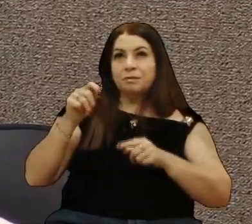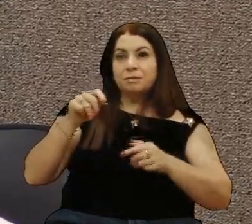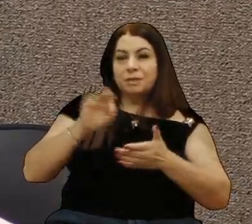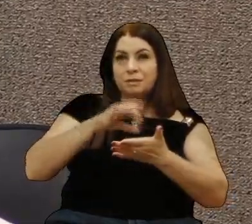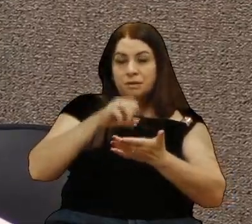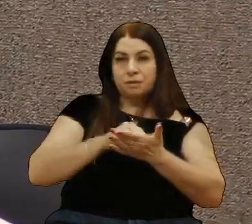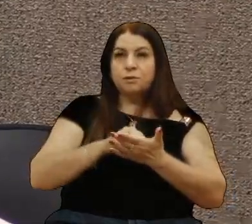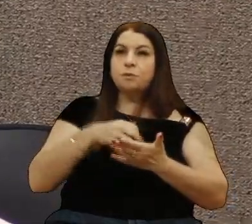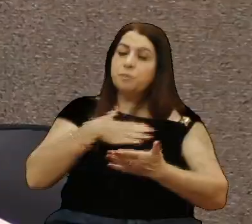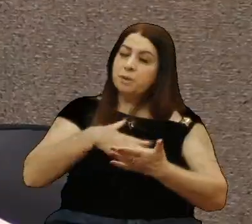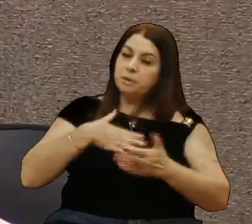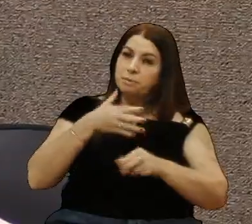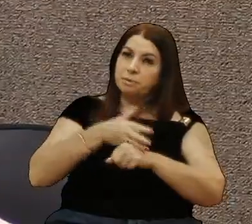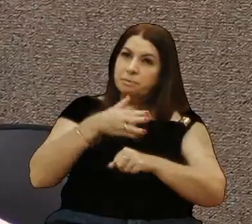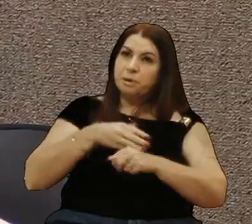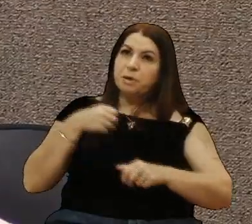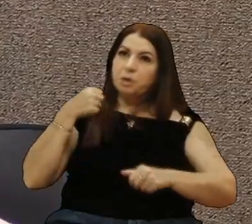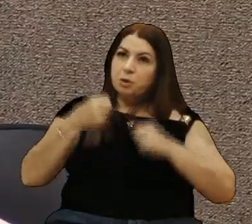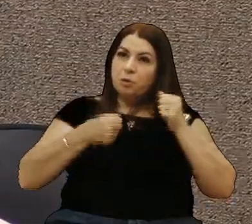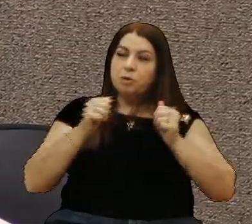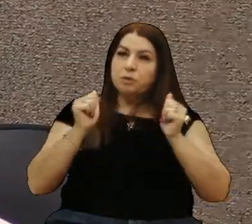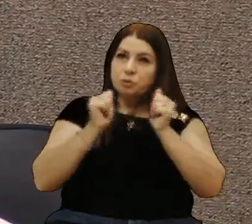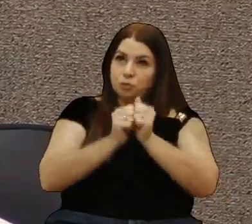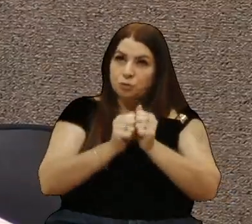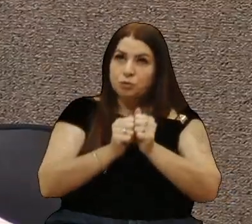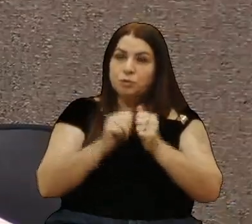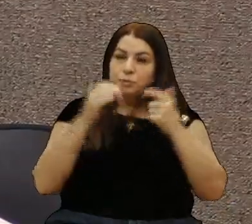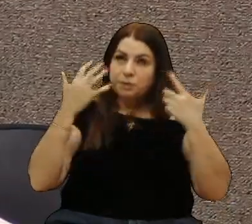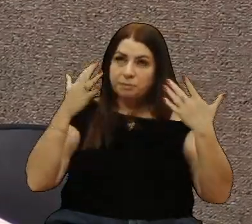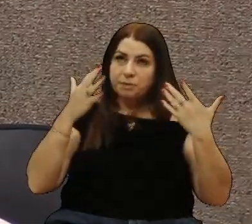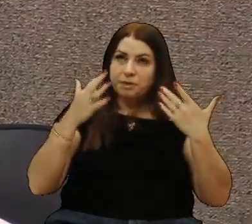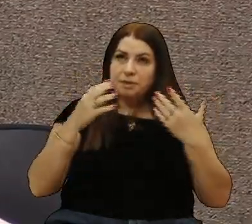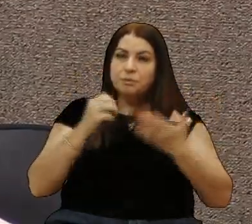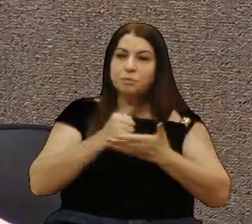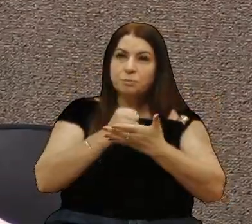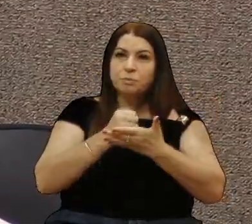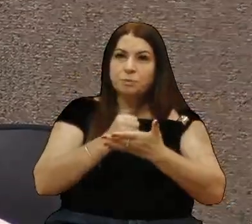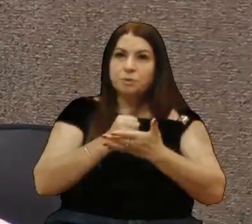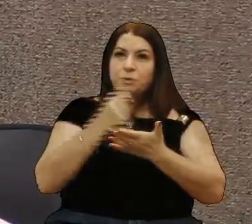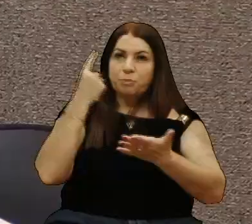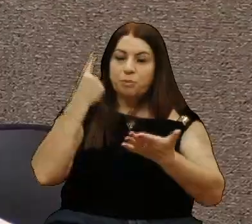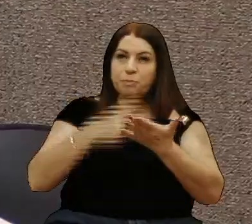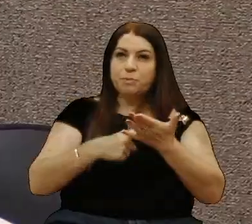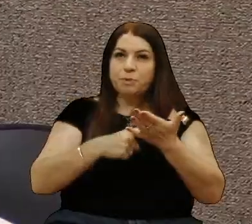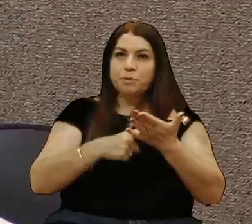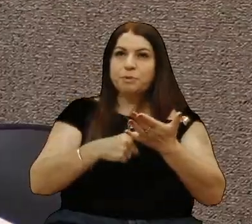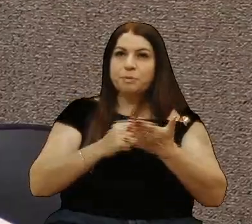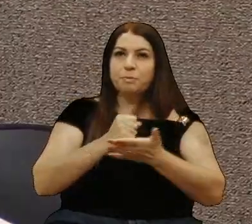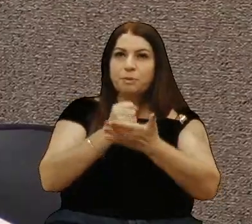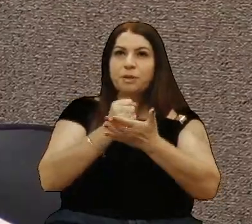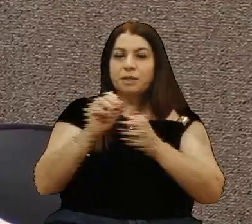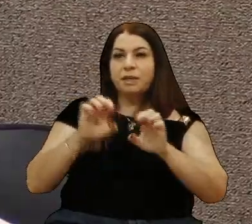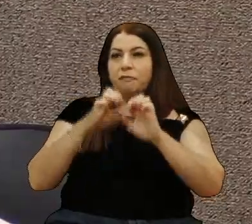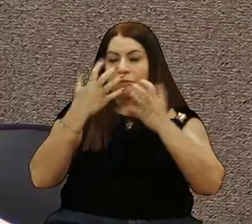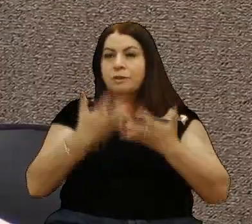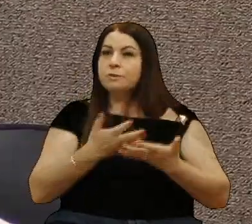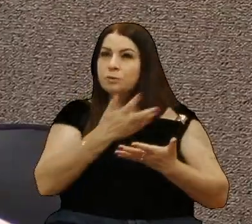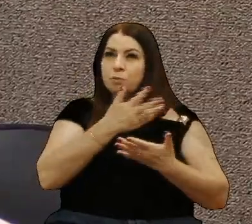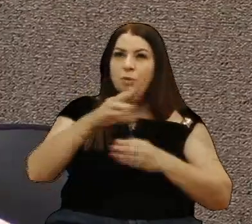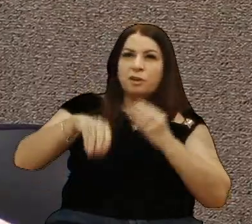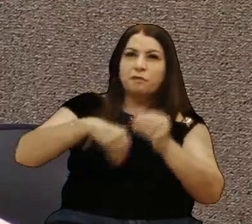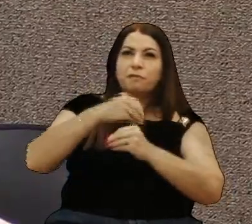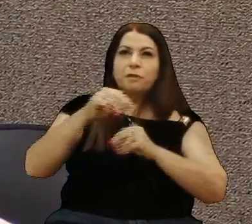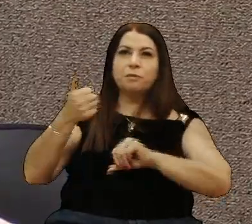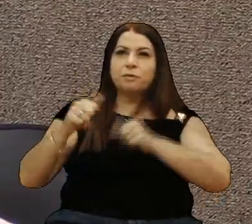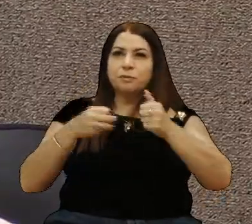o prazer de participar, de correr, de estar junto. Parabéns, contem sempre com o meu compromisso para apoiar eventos que envolvam